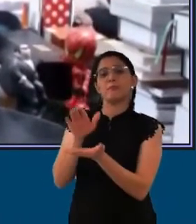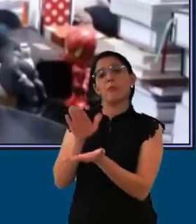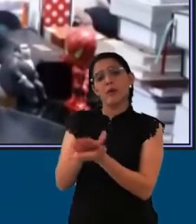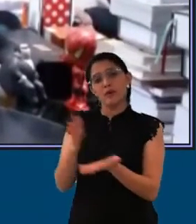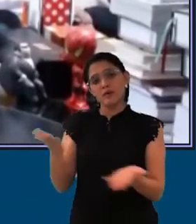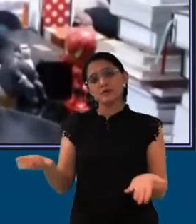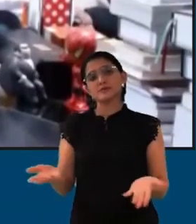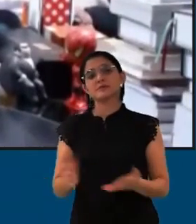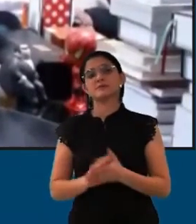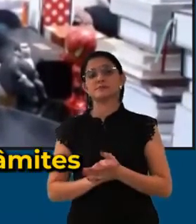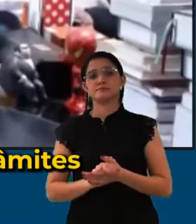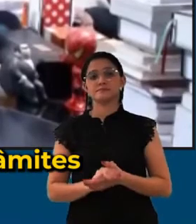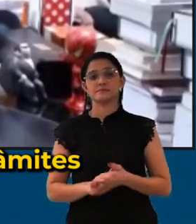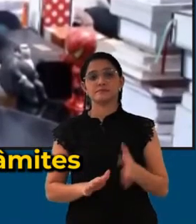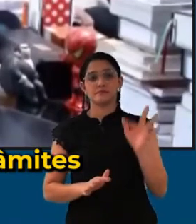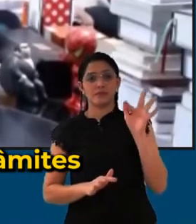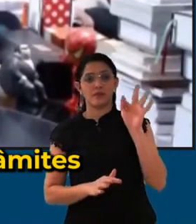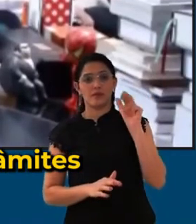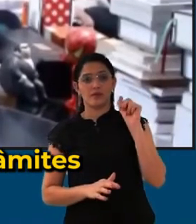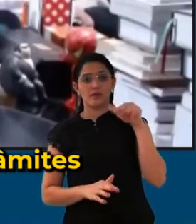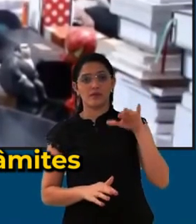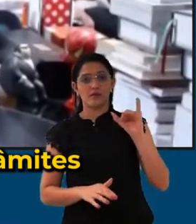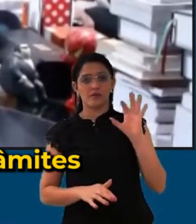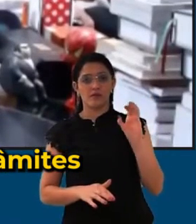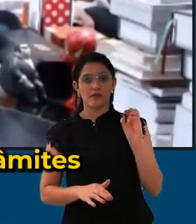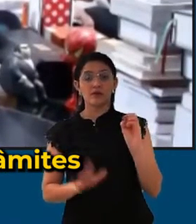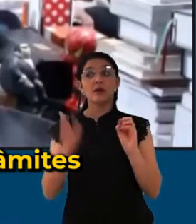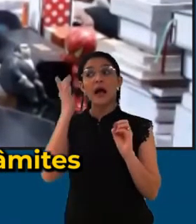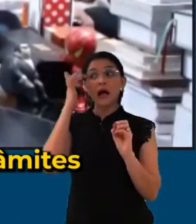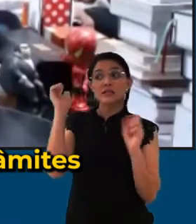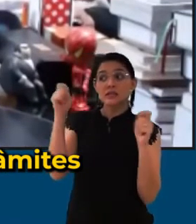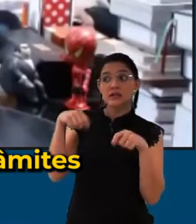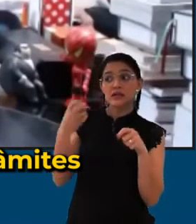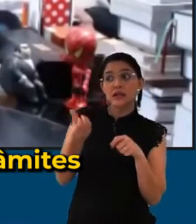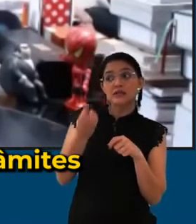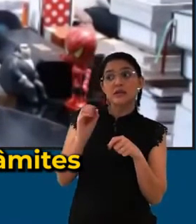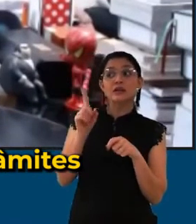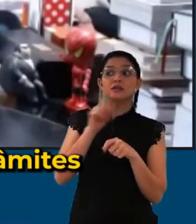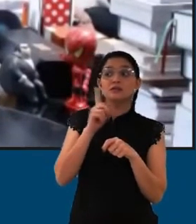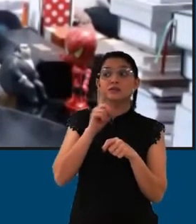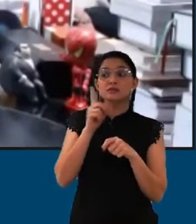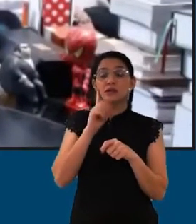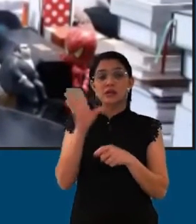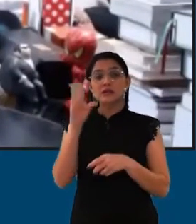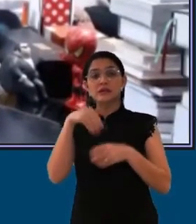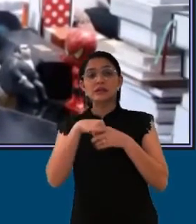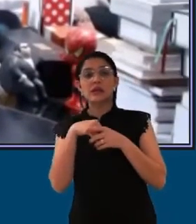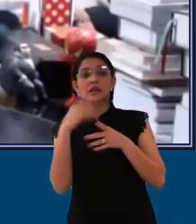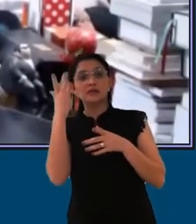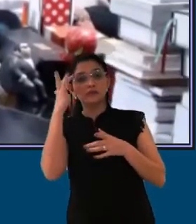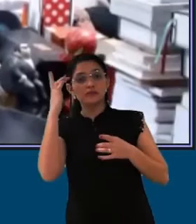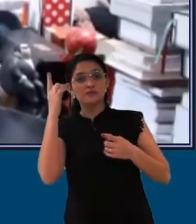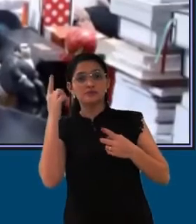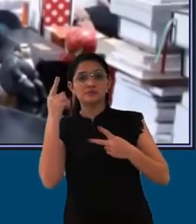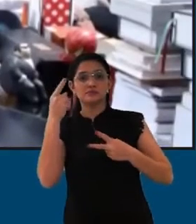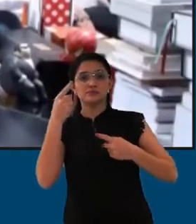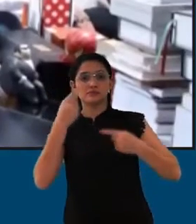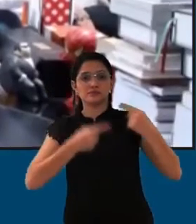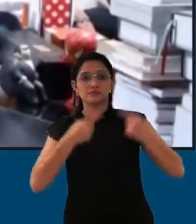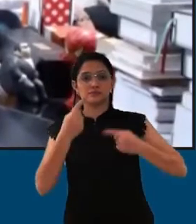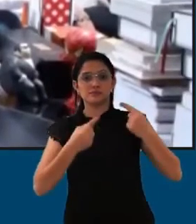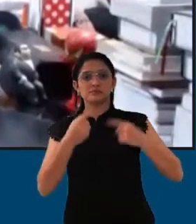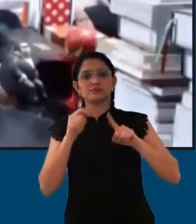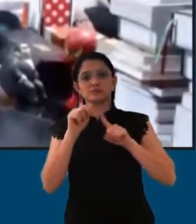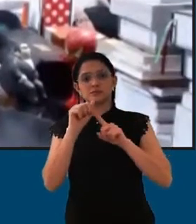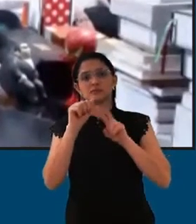Francisco, tecnicamente é possível nesses 60 dias e a gente tenta acelerar os trâmites internos? Não, 2 meses.